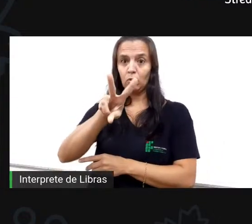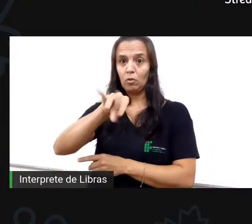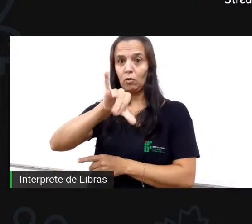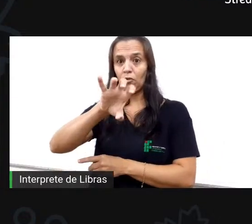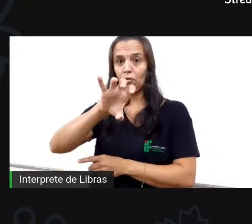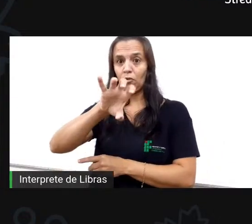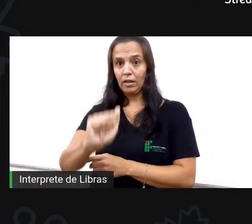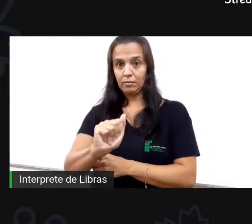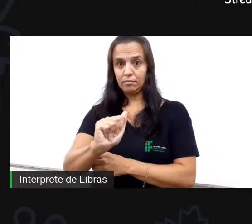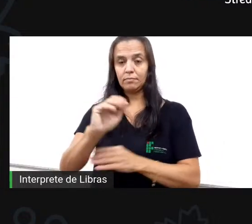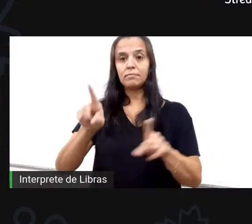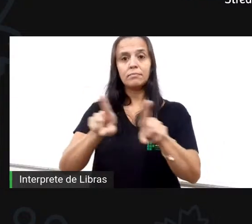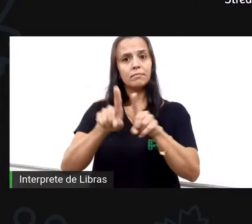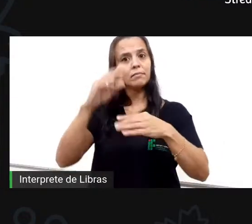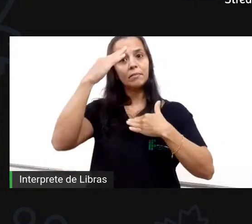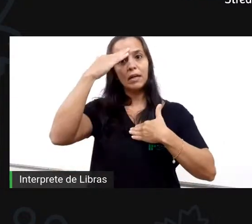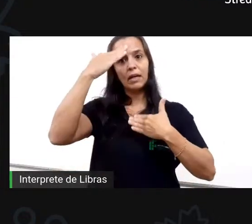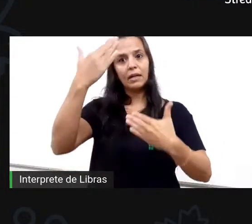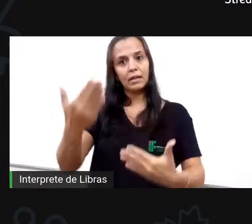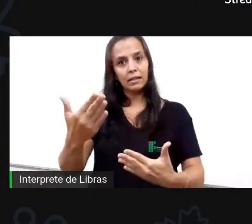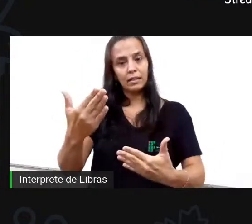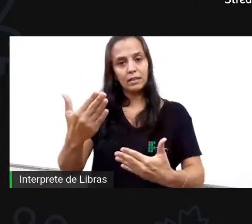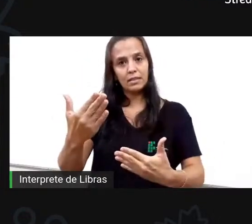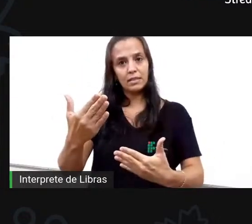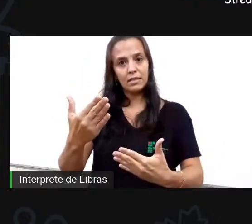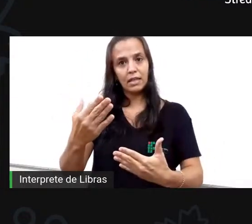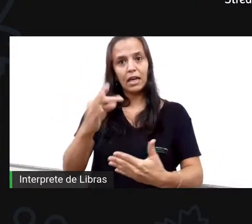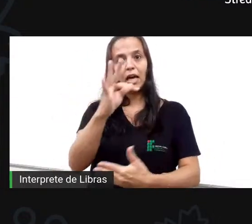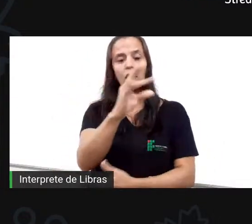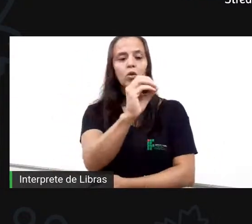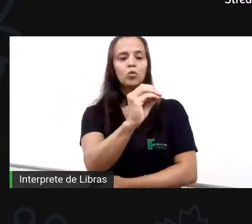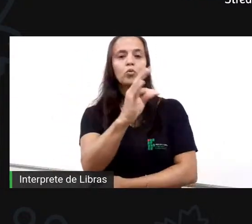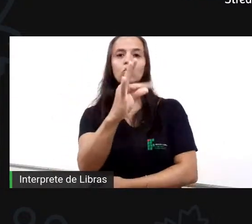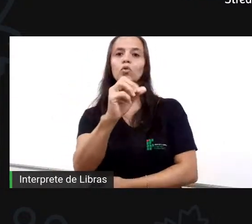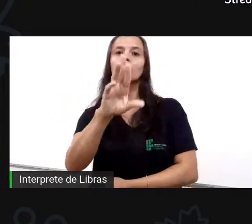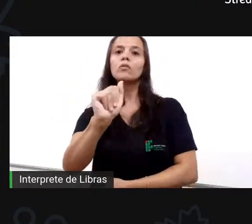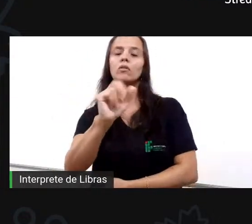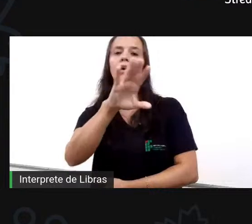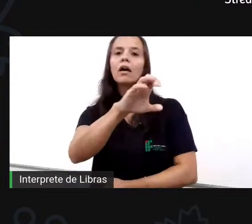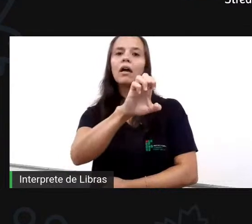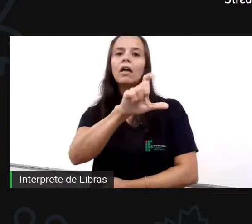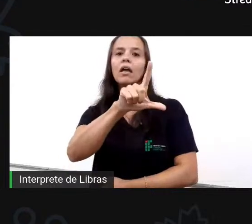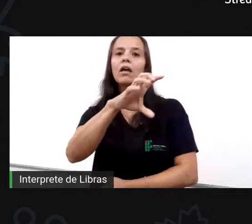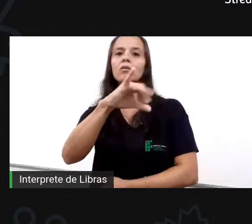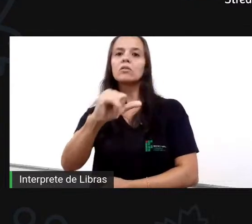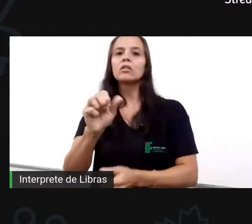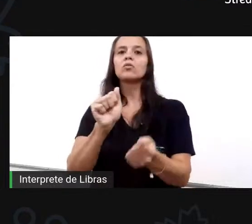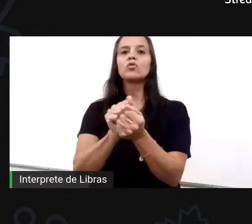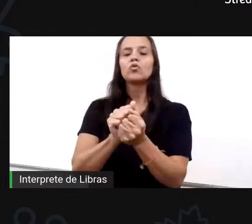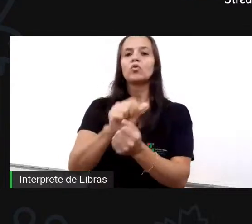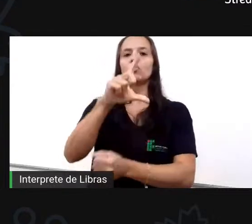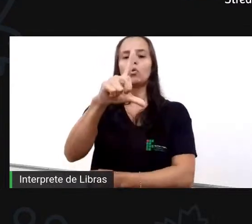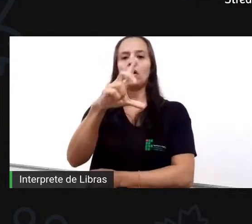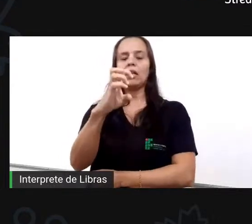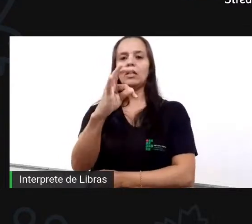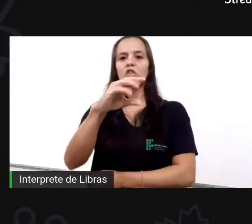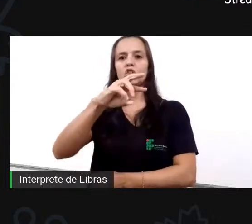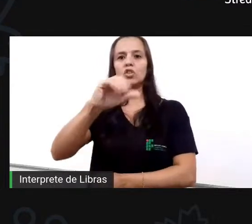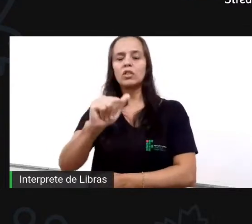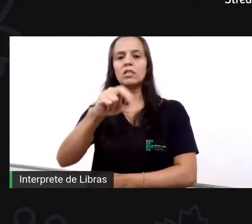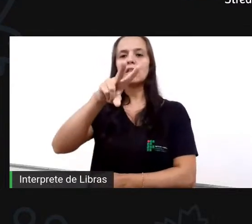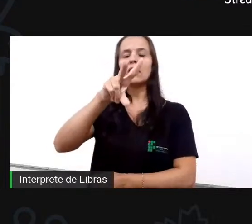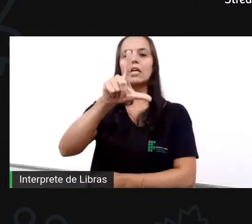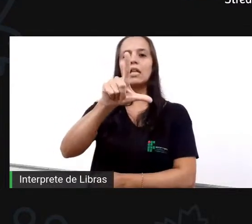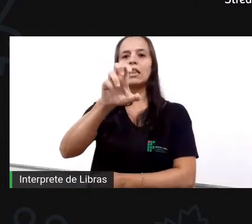também agradecer a tutora Elci, juntamente com a Letícia e a Denise, que fizeram